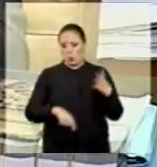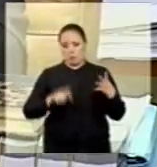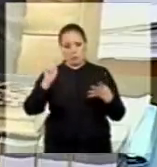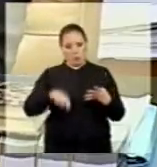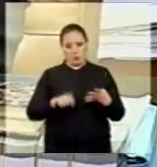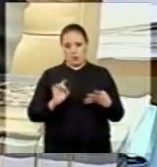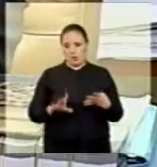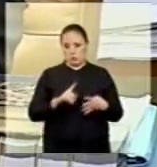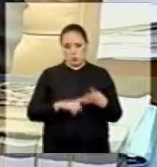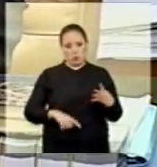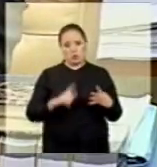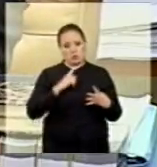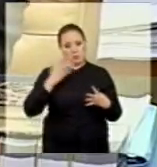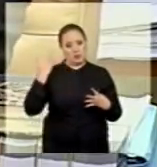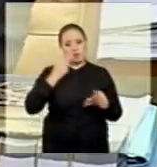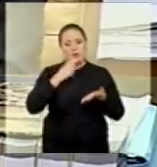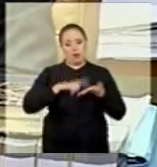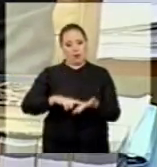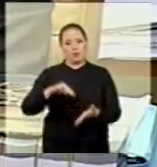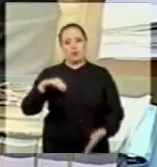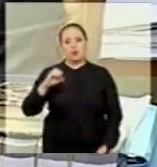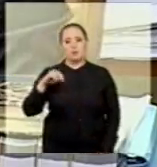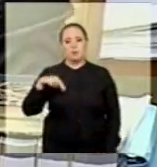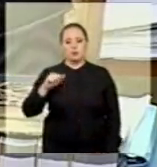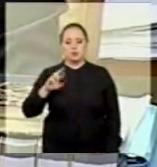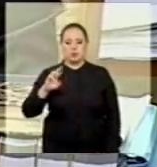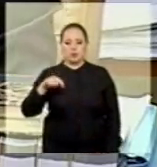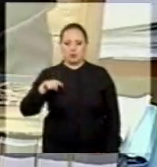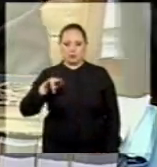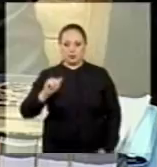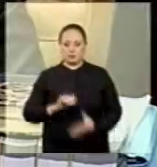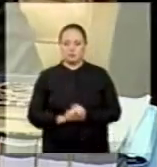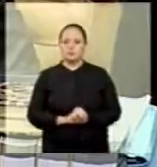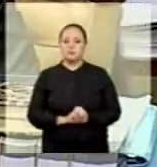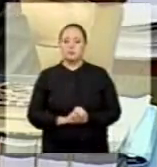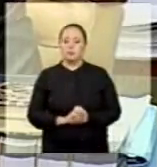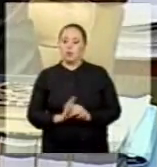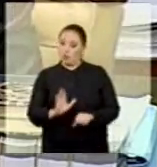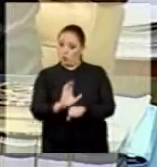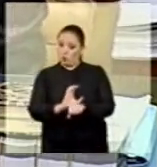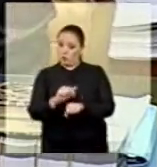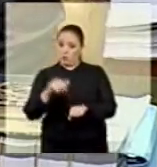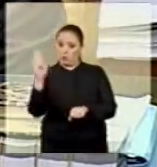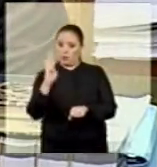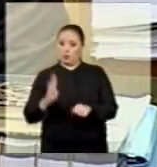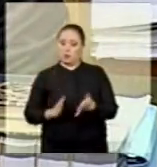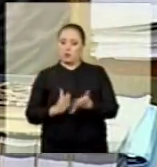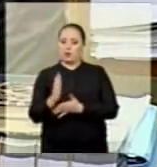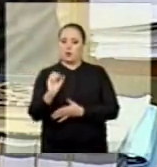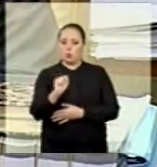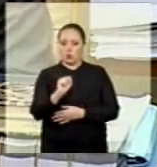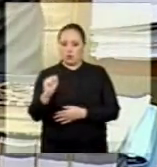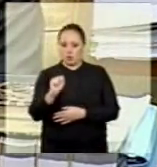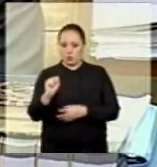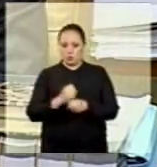únicas hipóteses. A Constituição promulgada em 88, no entanto, que está a vigor